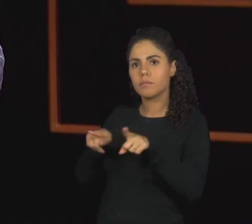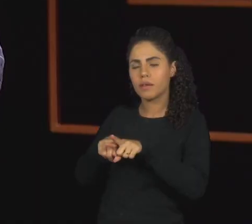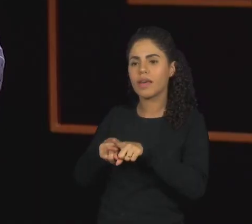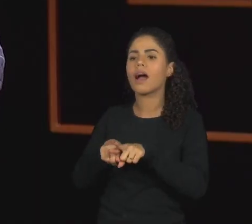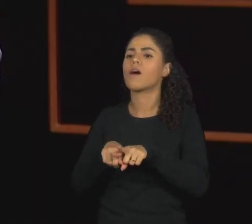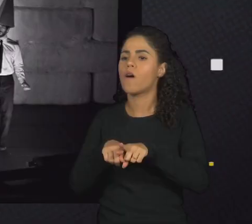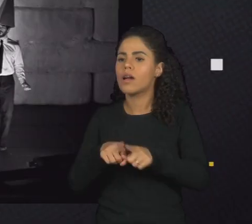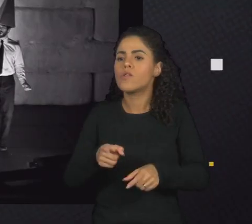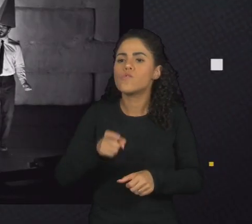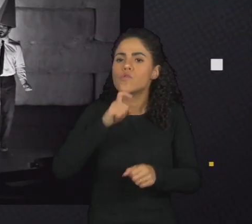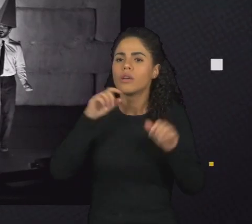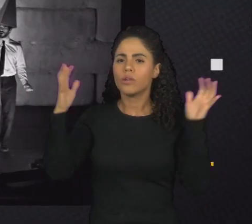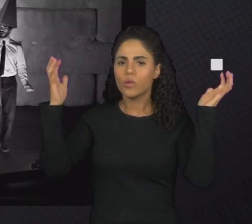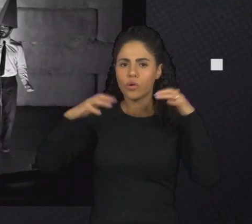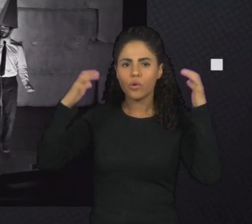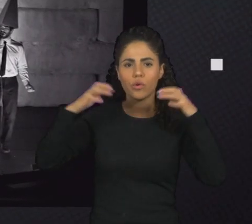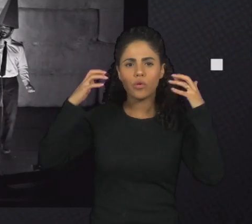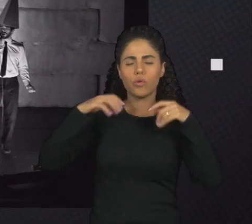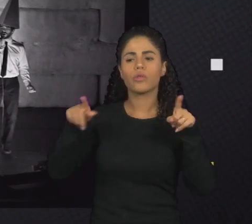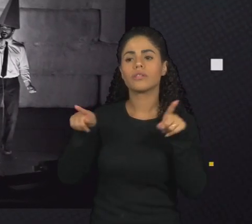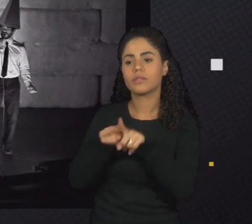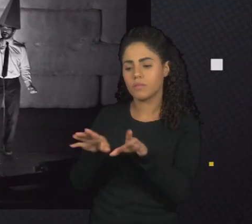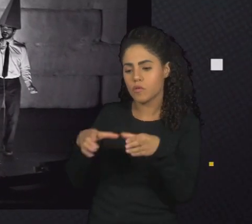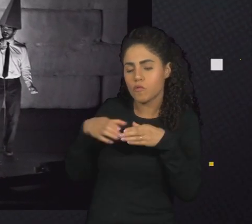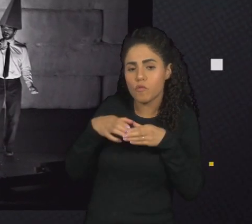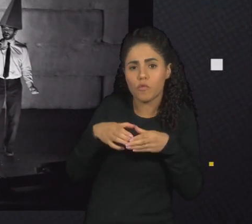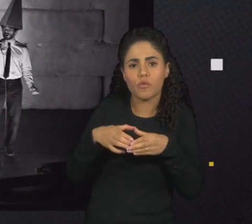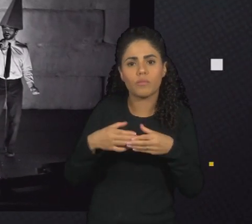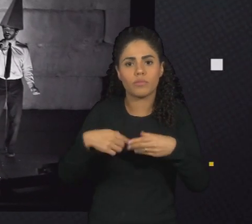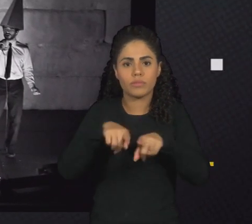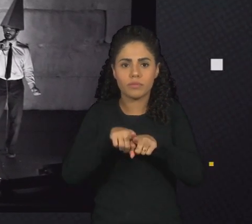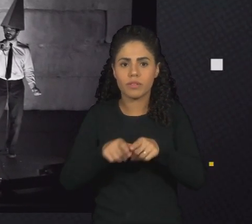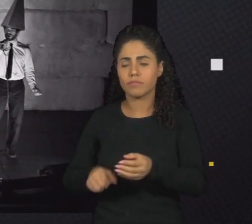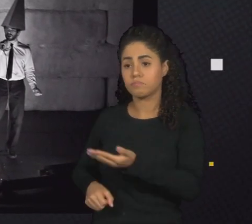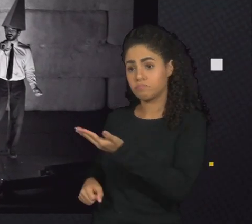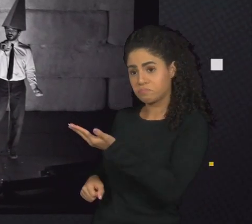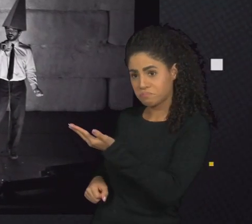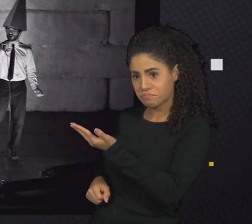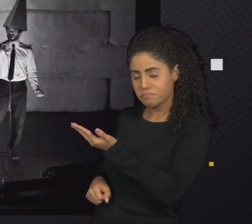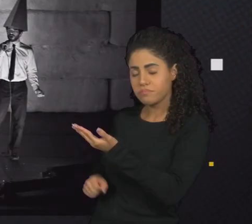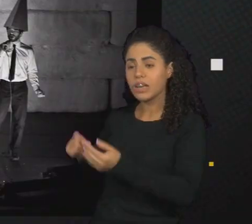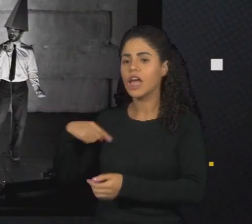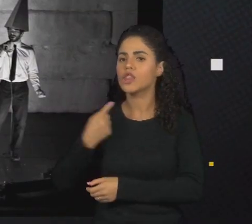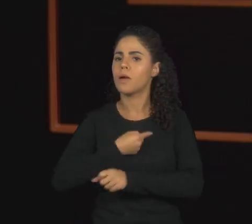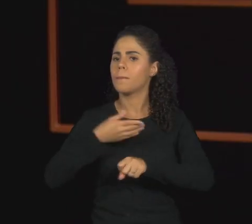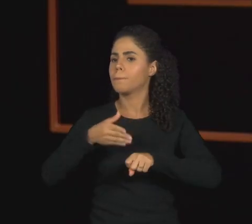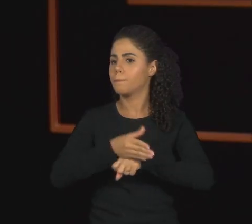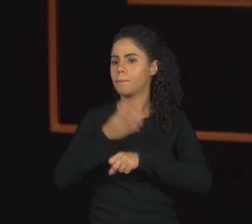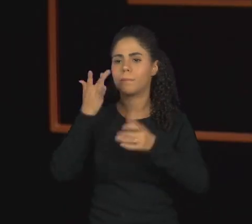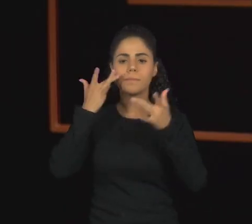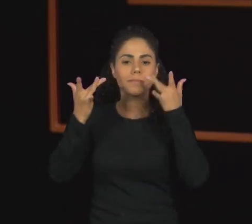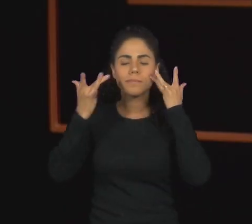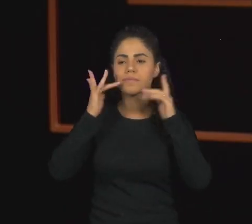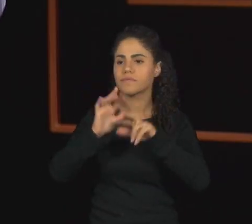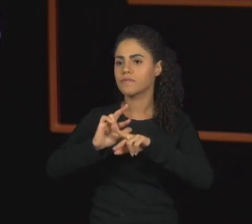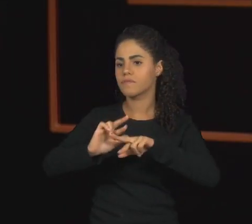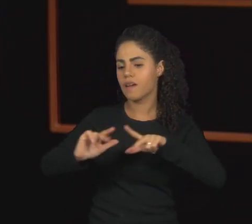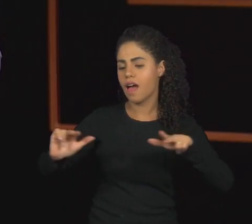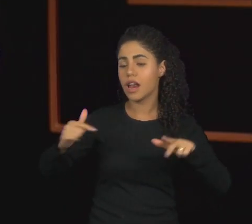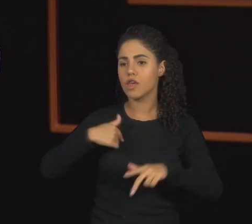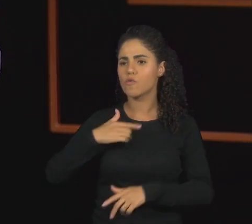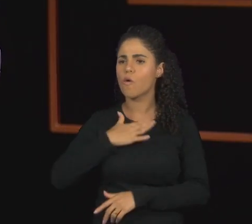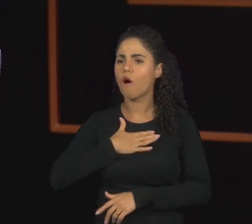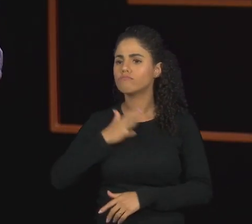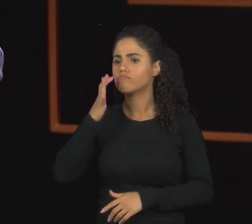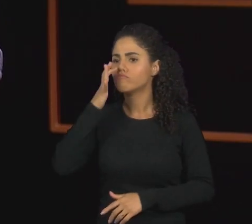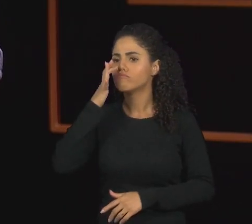Chuva Traz, depois nos reencontramos no grupo dos Ultralíricos, do Felipe Hirsch, e fizemos também várias peças juntos. É um dos atores que eu mais